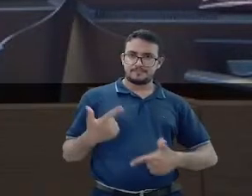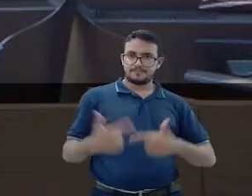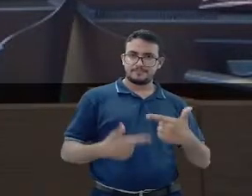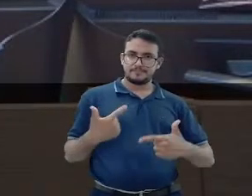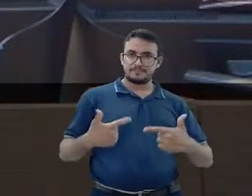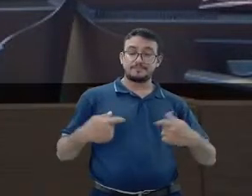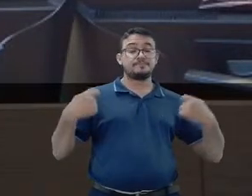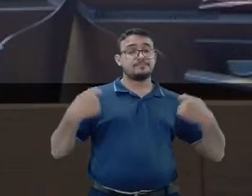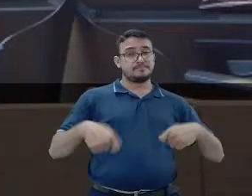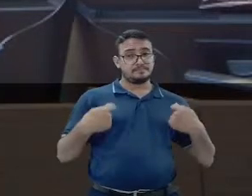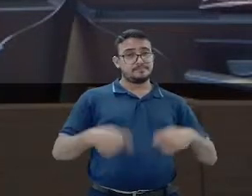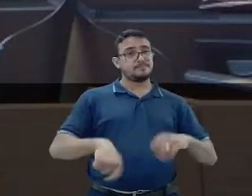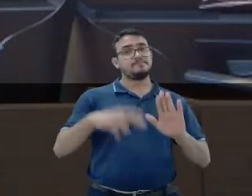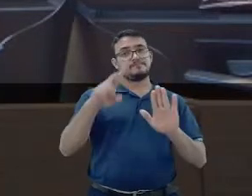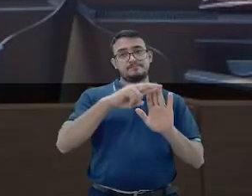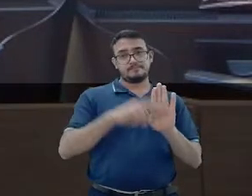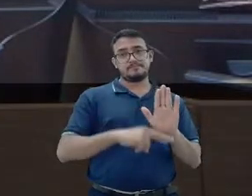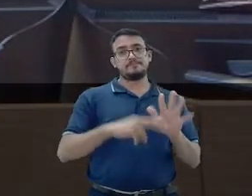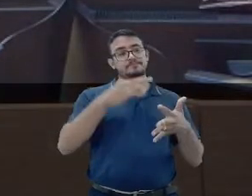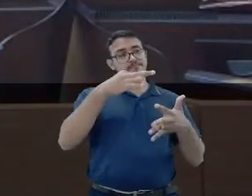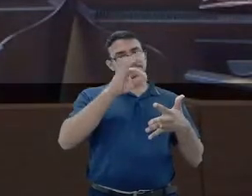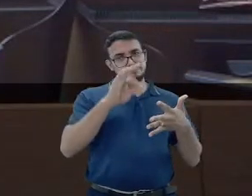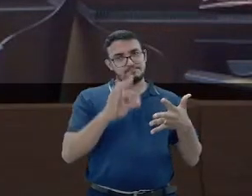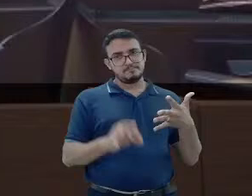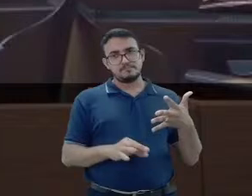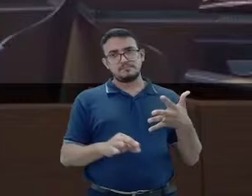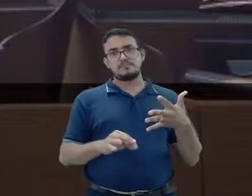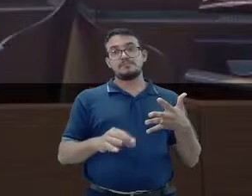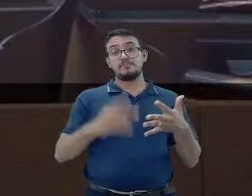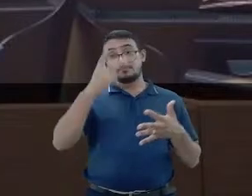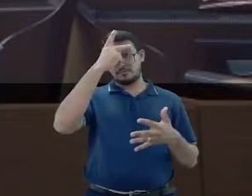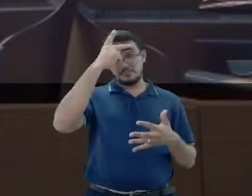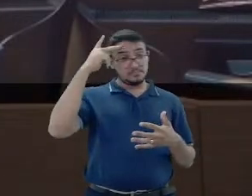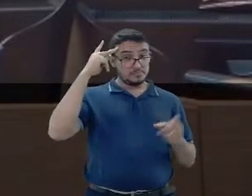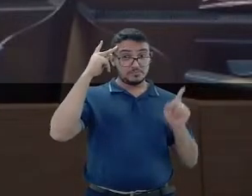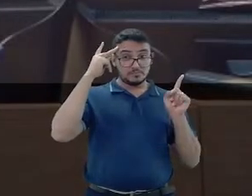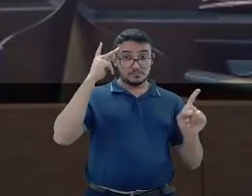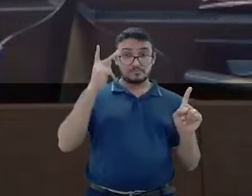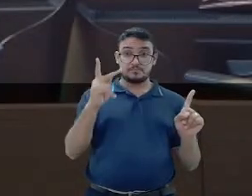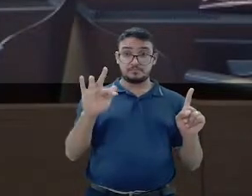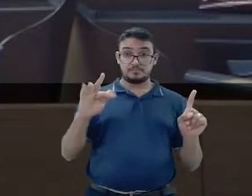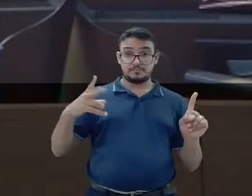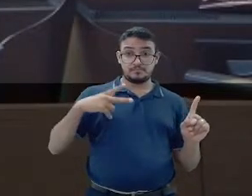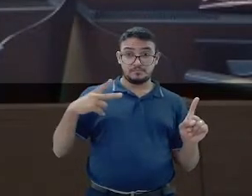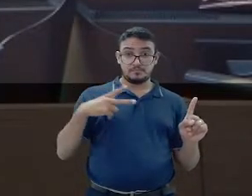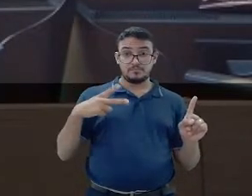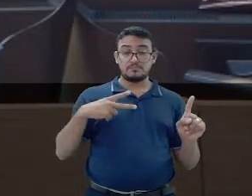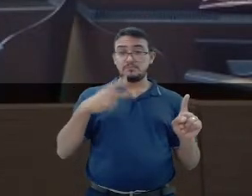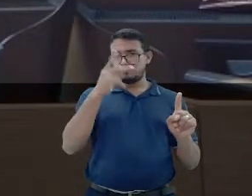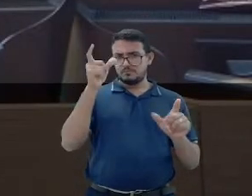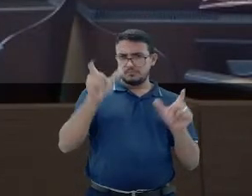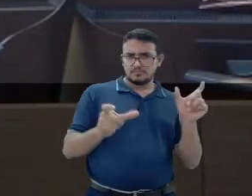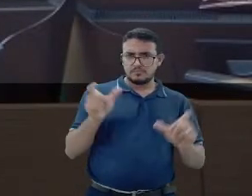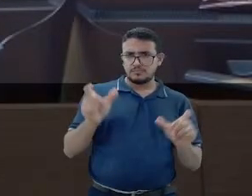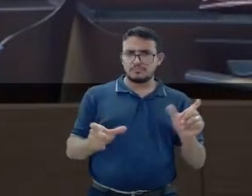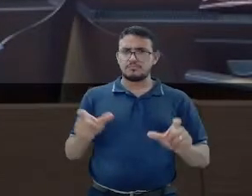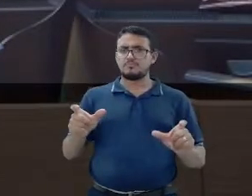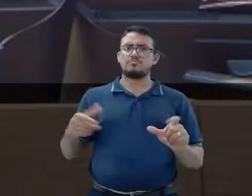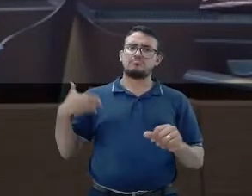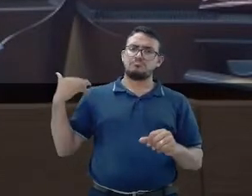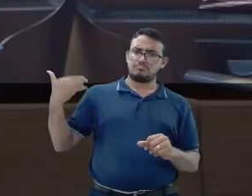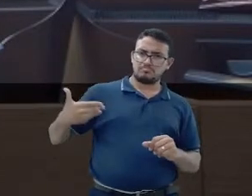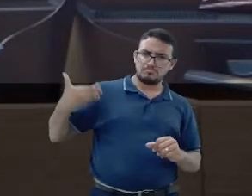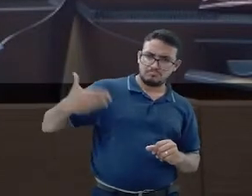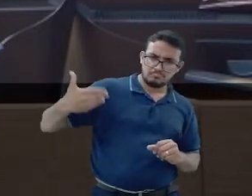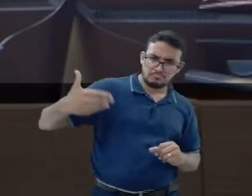requisitos especiais, a saber, pessoa física, pessoalidade, onerosidade, não eventualidade e